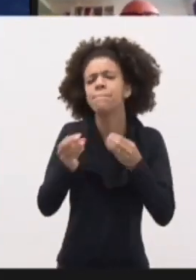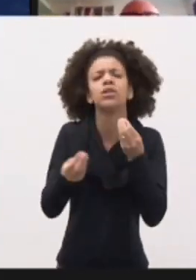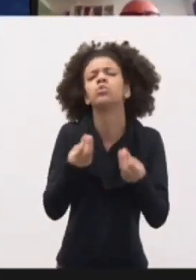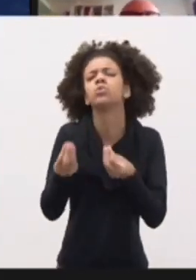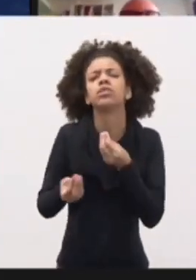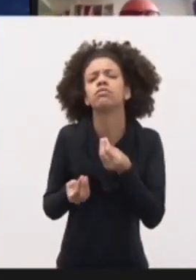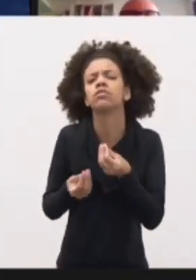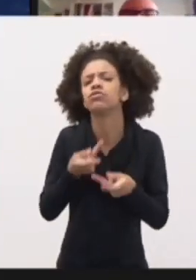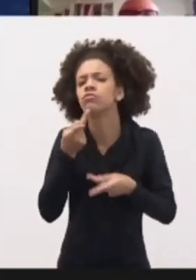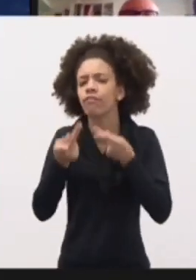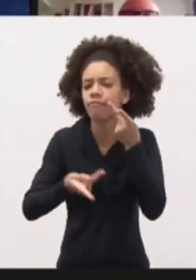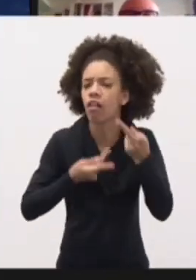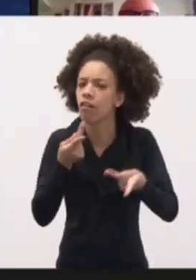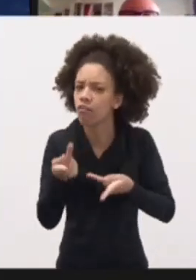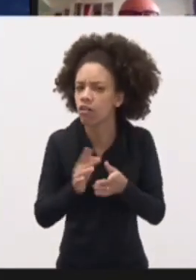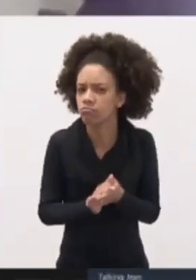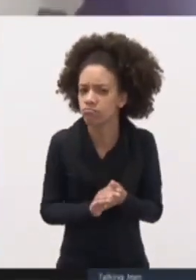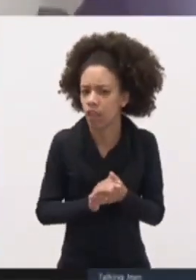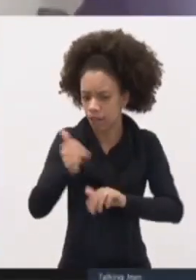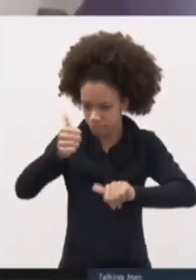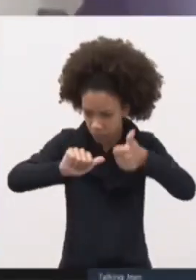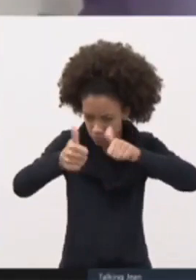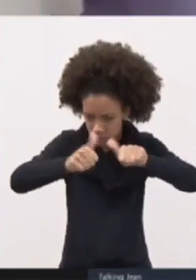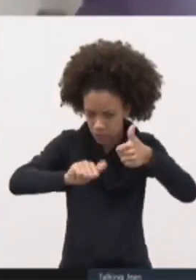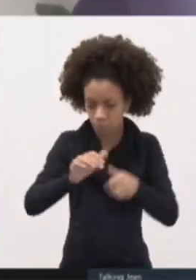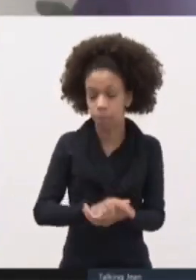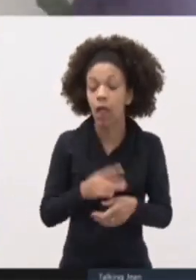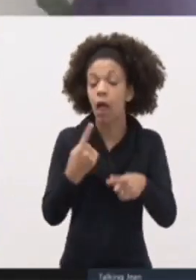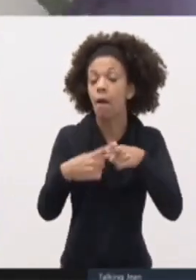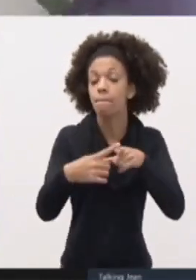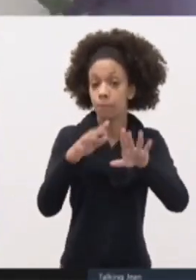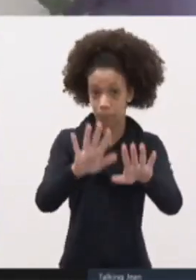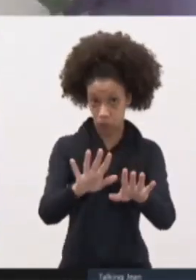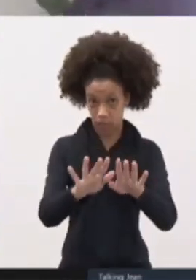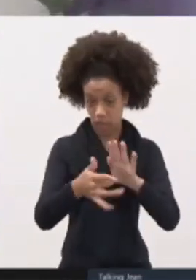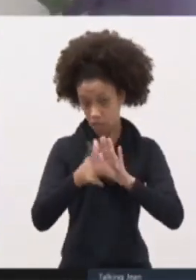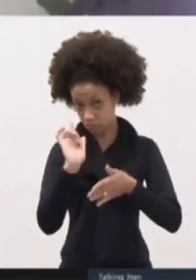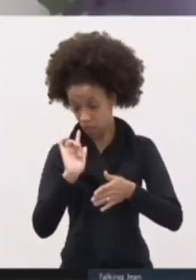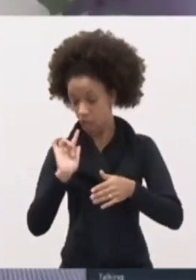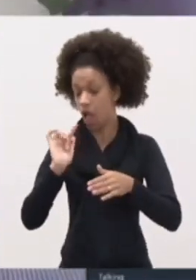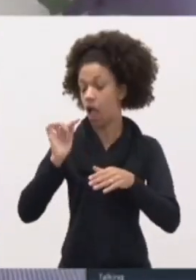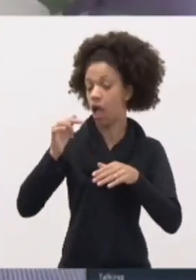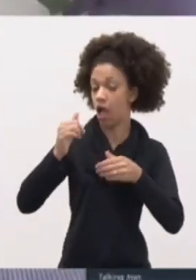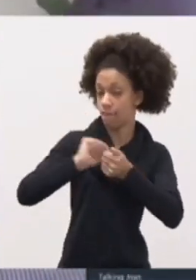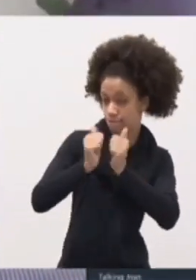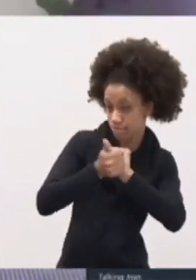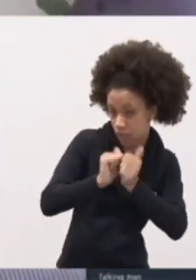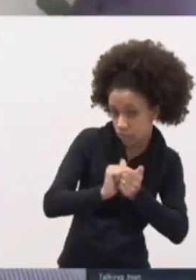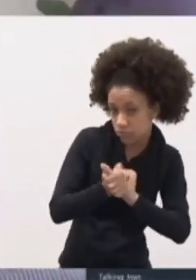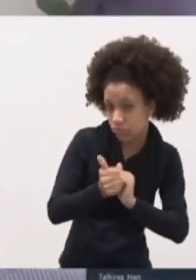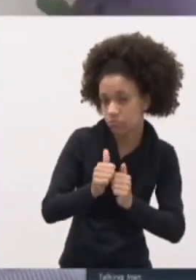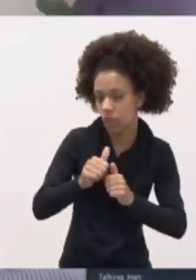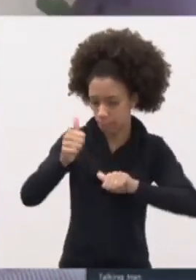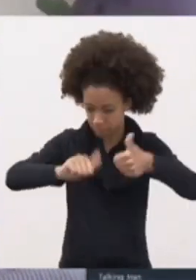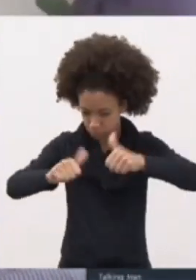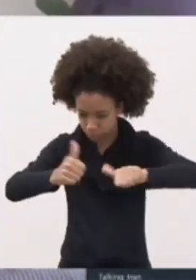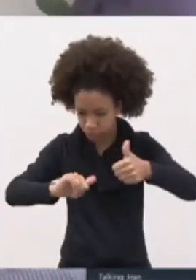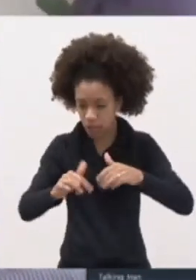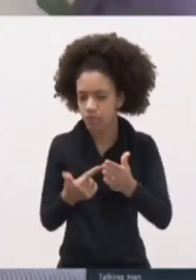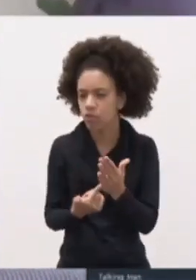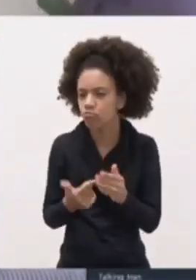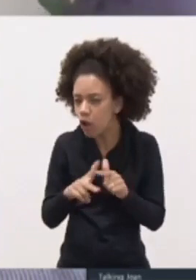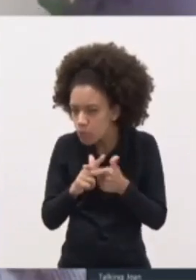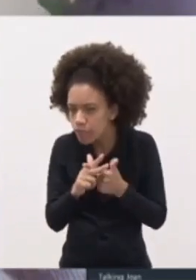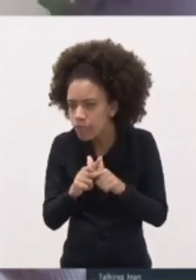falando, né? Quando eu digo autoavaliação, né, pessoal? Porque, assim, autoavaliação foi uma ferramenta que a gente